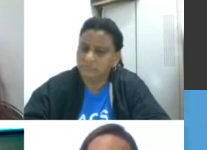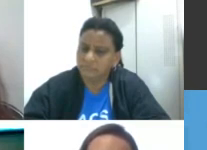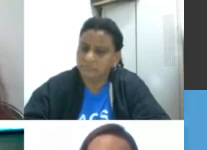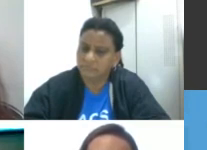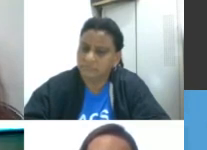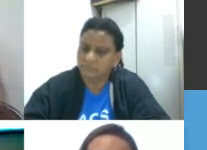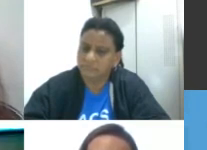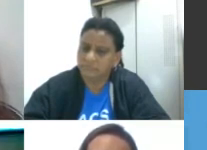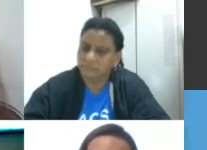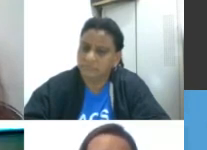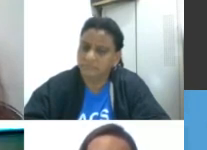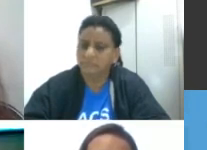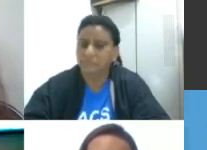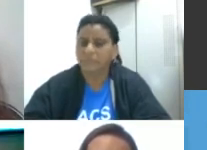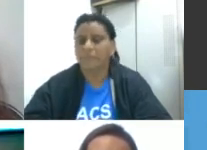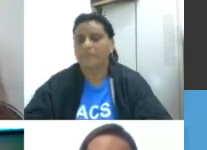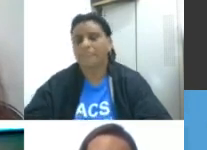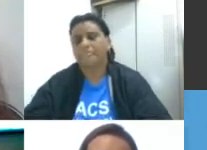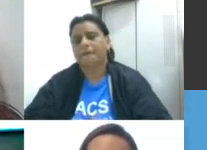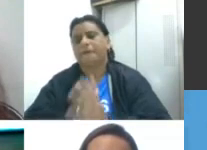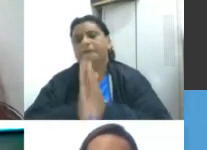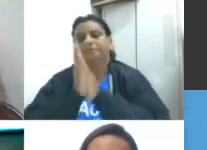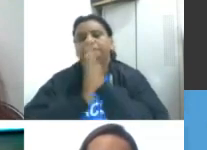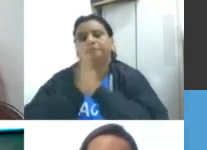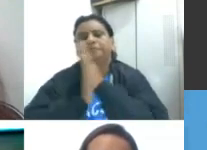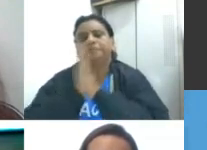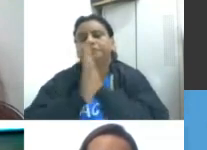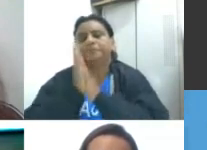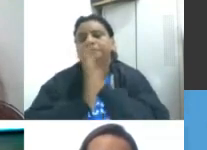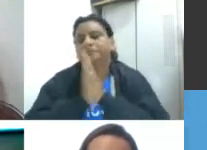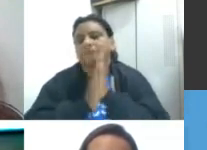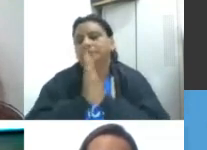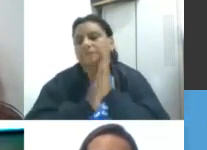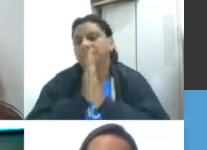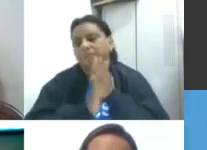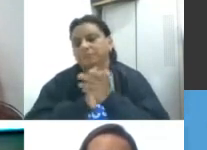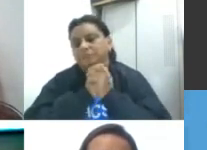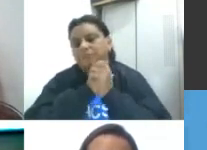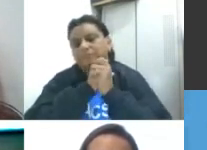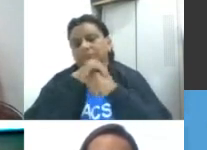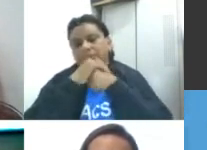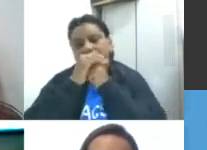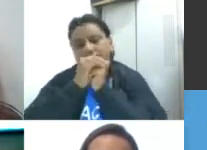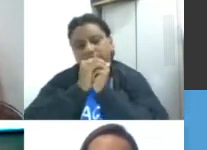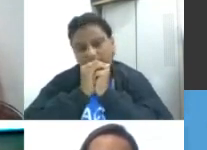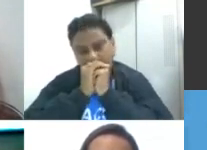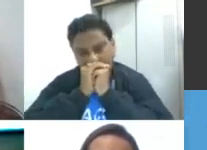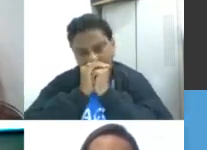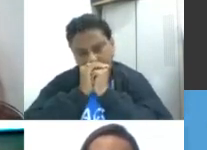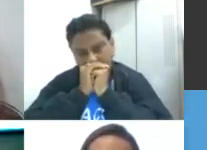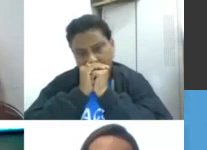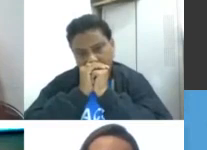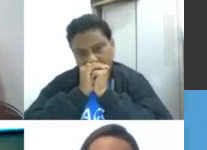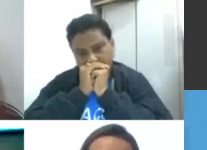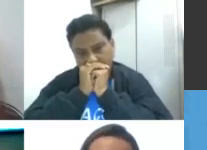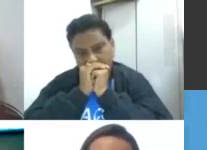tudo porque assim o que a gente espera sabe que não é o momento porque não se trabalha preconceito botando o problema debaixo do tapete pelo contrário a gente sabe